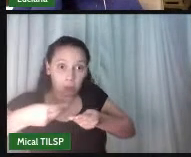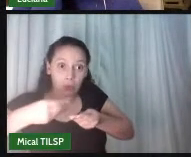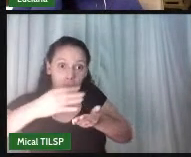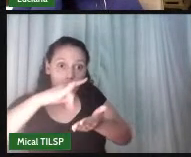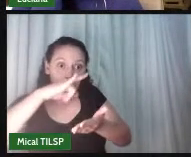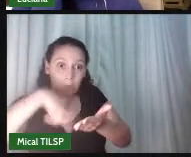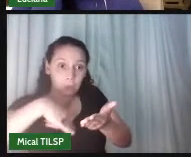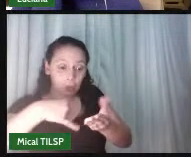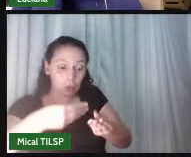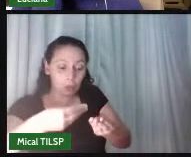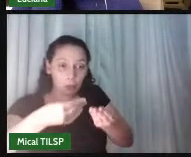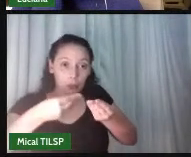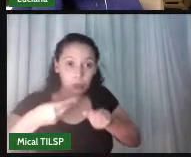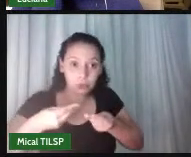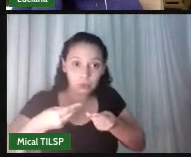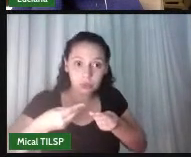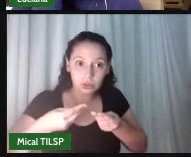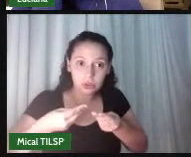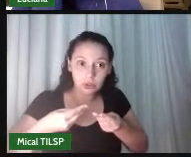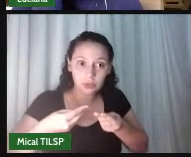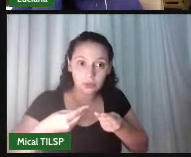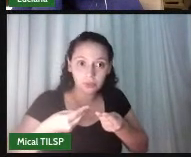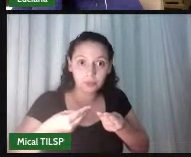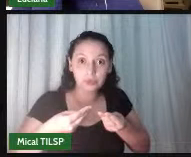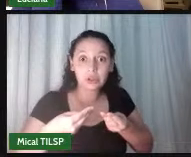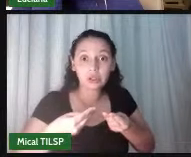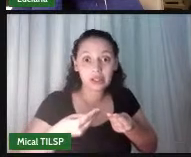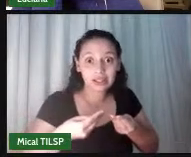notificação, onde a causa girava